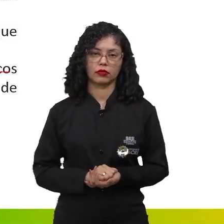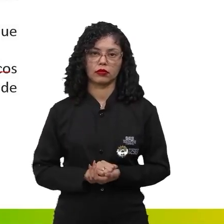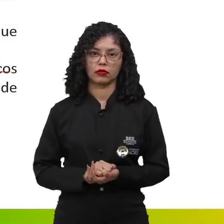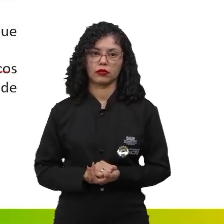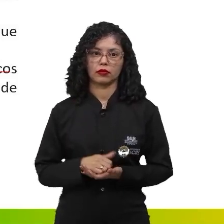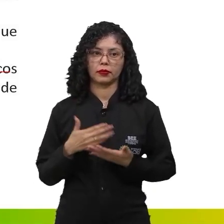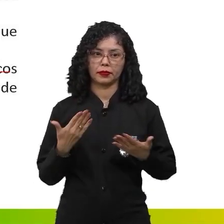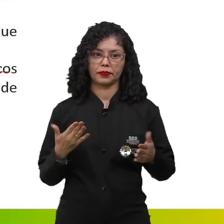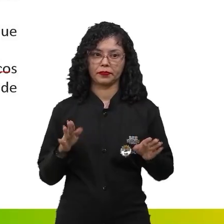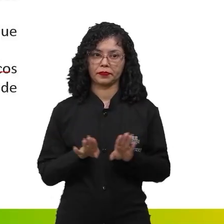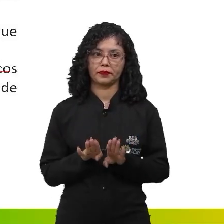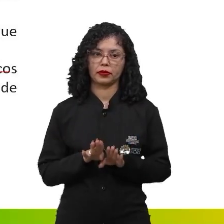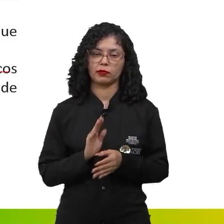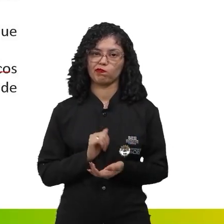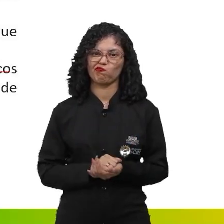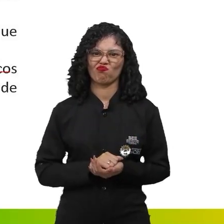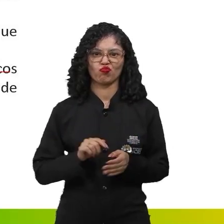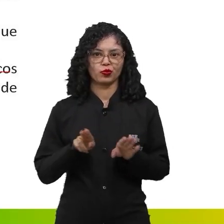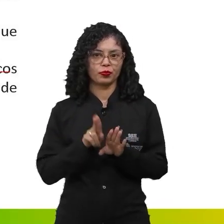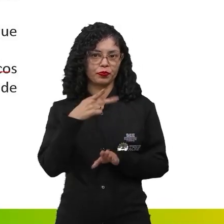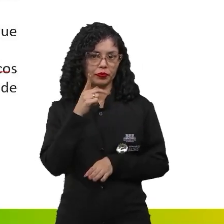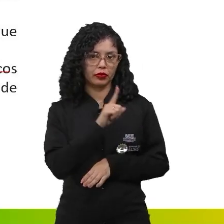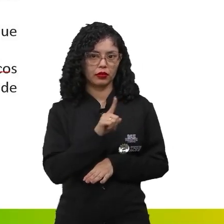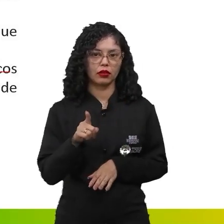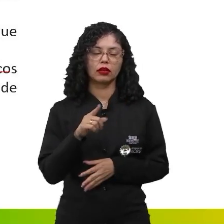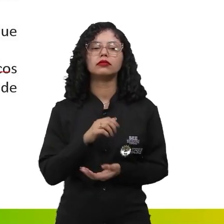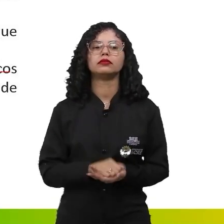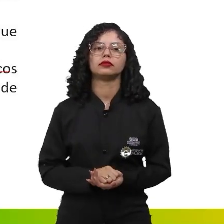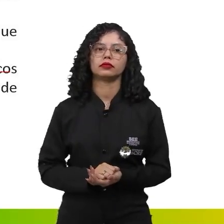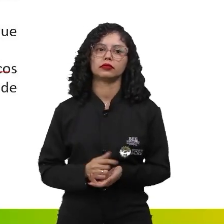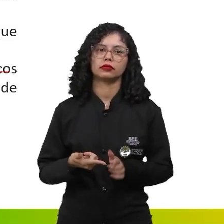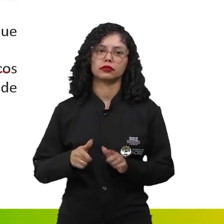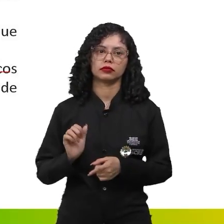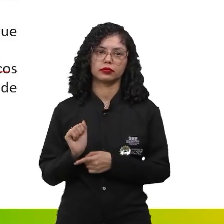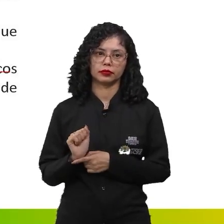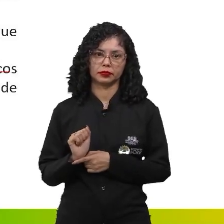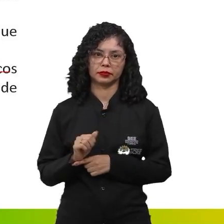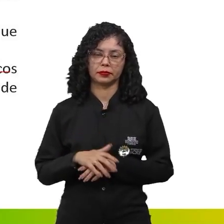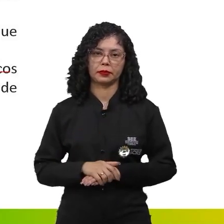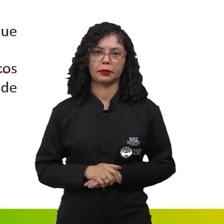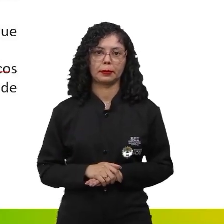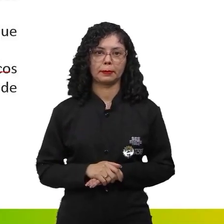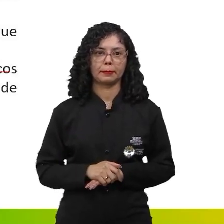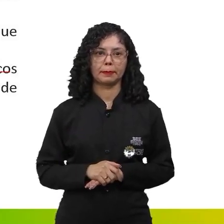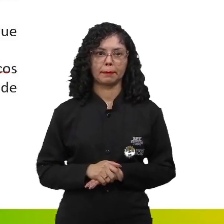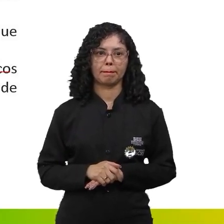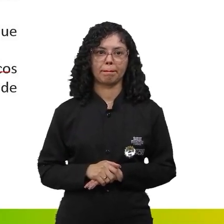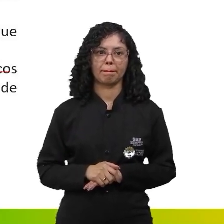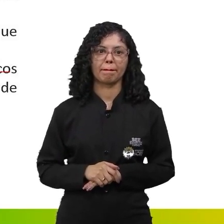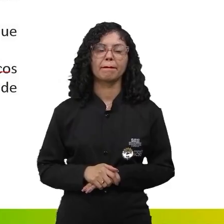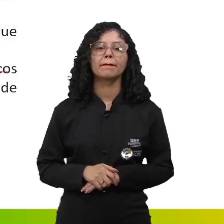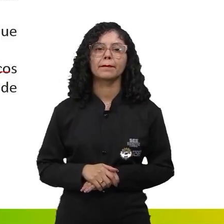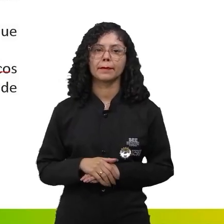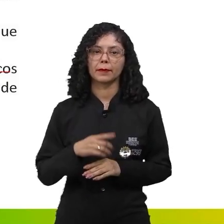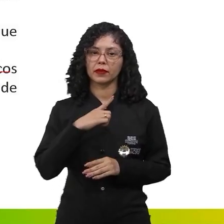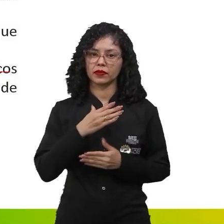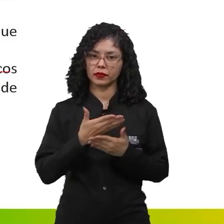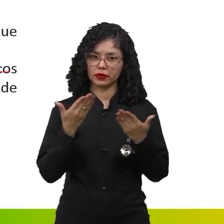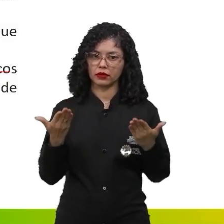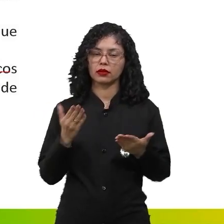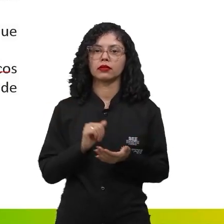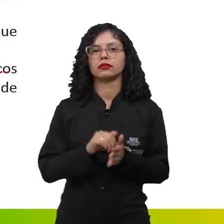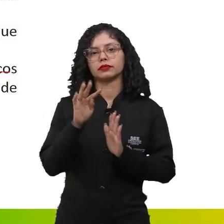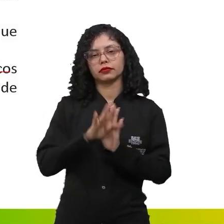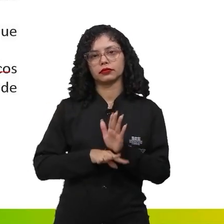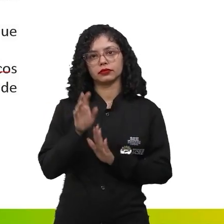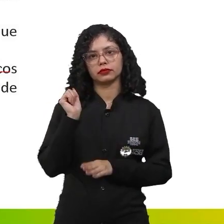saúde. Também não, o texto não fala disso. Então, o nosso gabarito é a alternativa A, pessoal. Tudo que está aí está